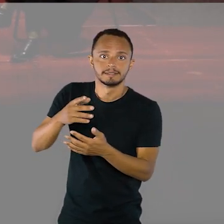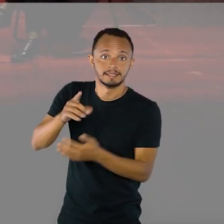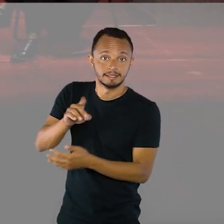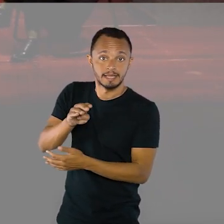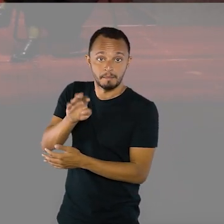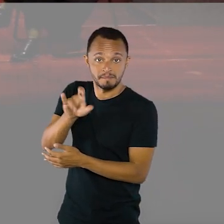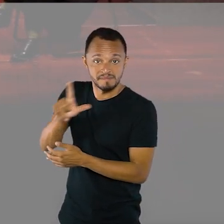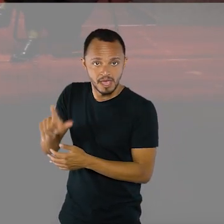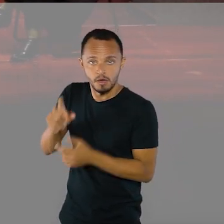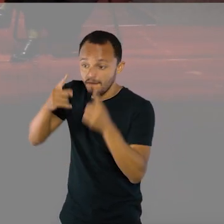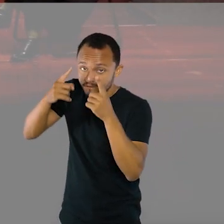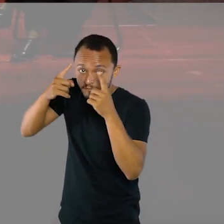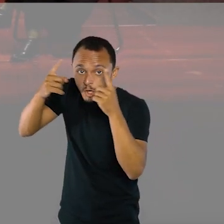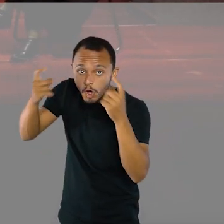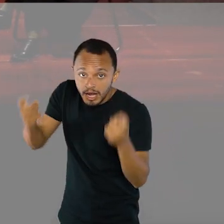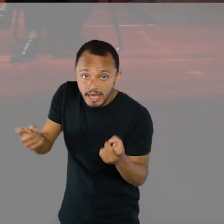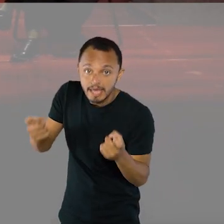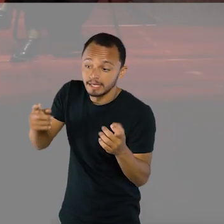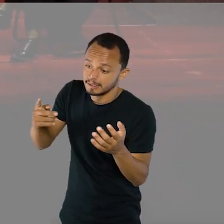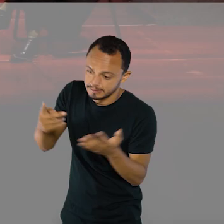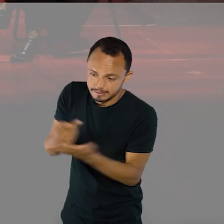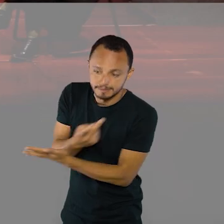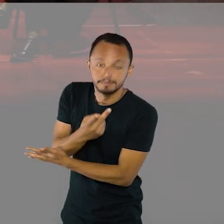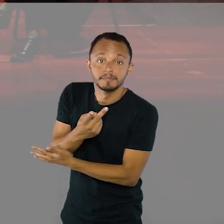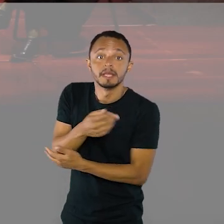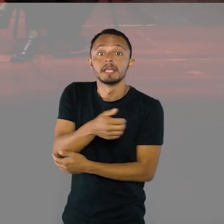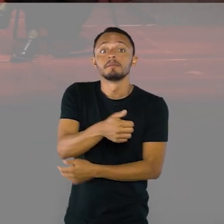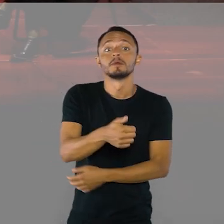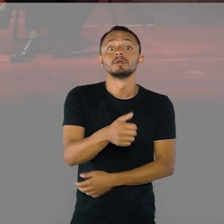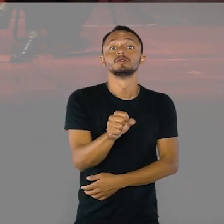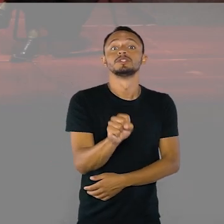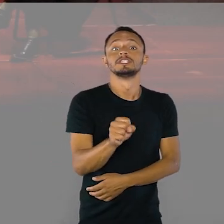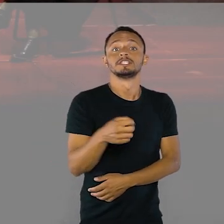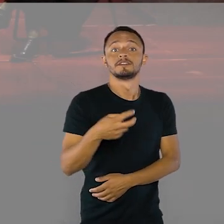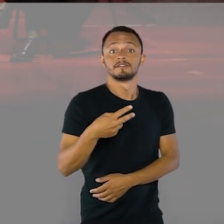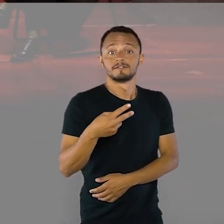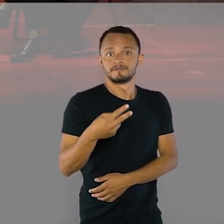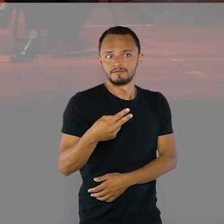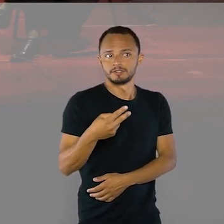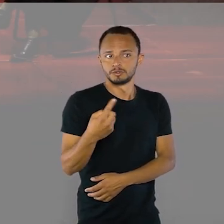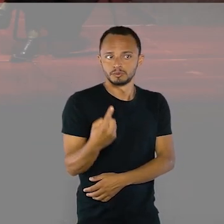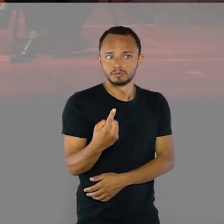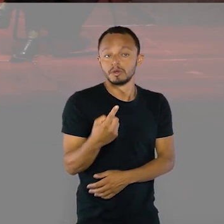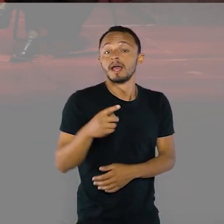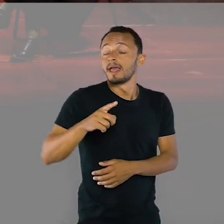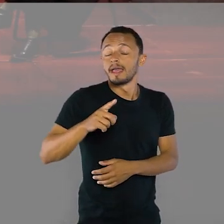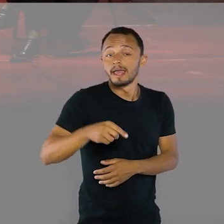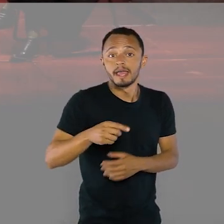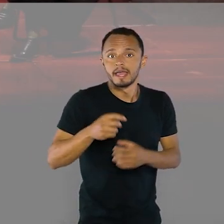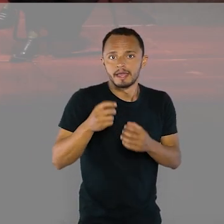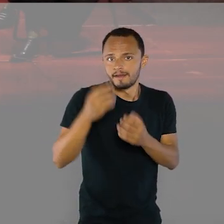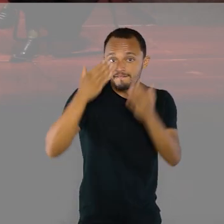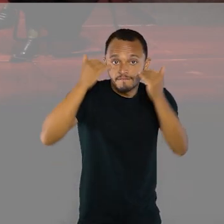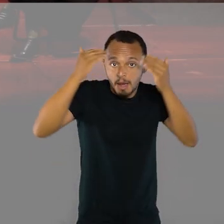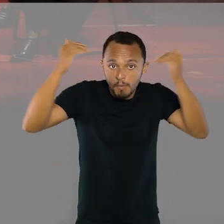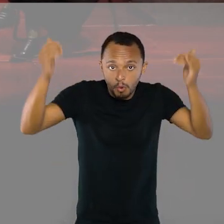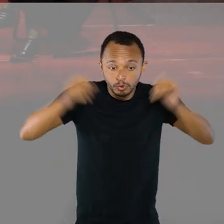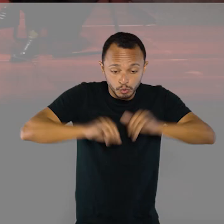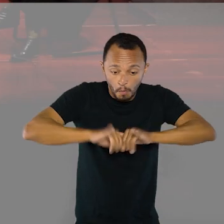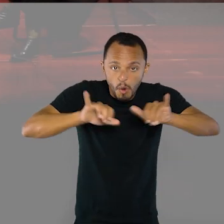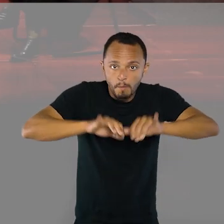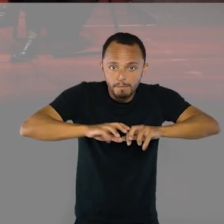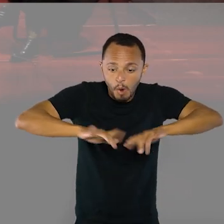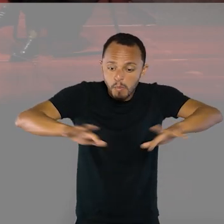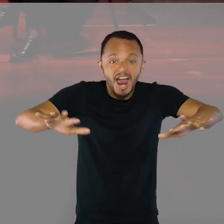quando ele vai embora, em 1831, ele não era mais uma figura popular. Portanto, no Segundo Reinado, tratou-se de construir